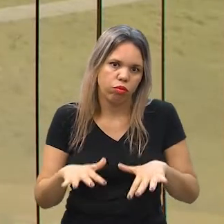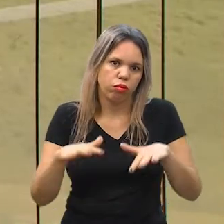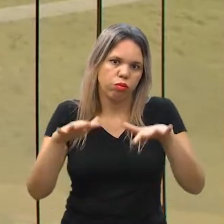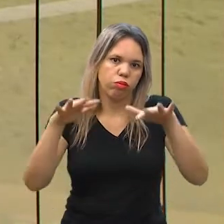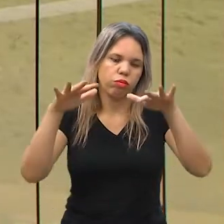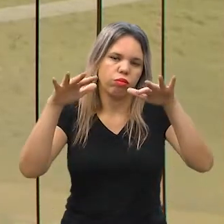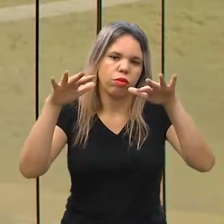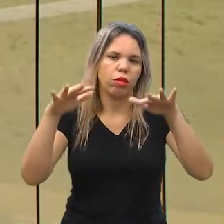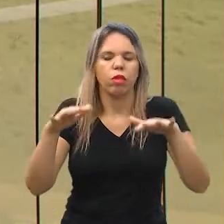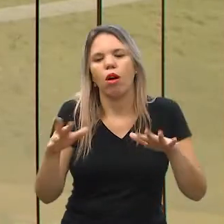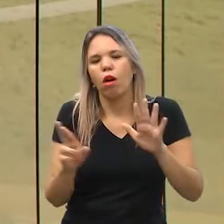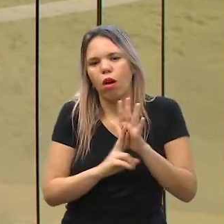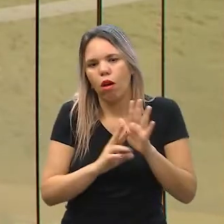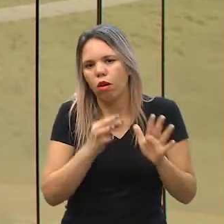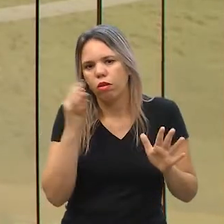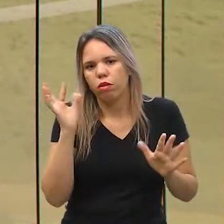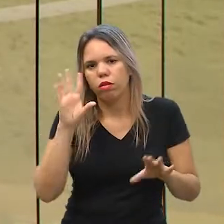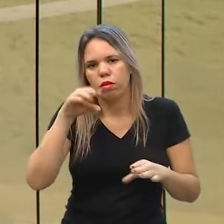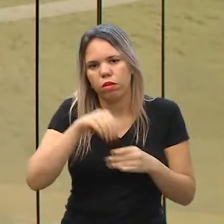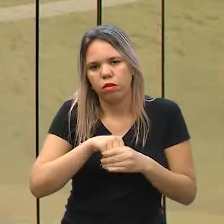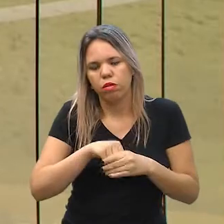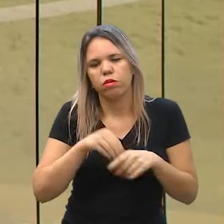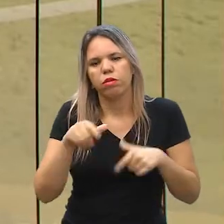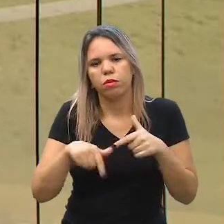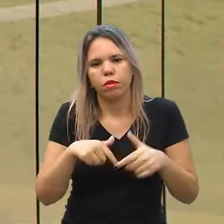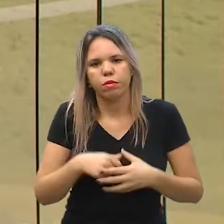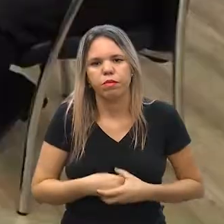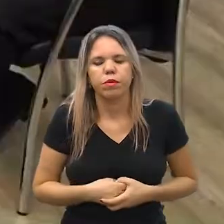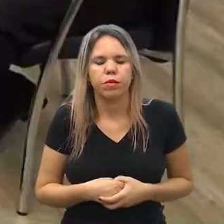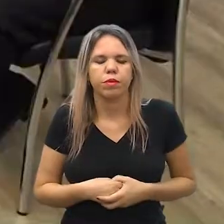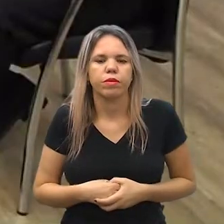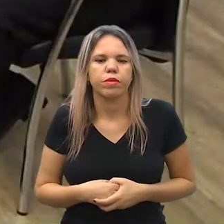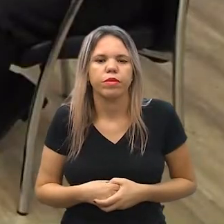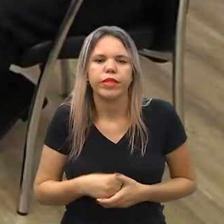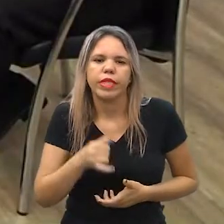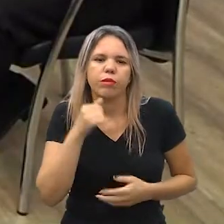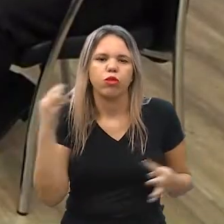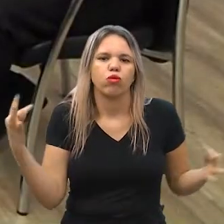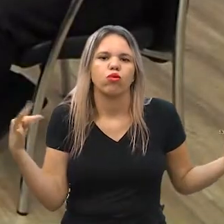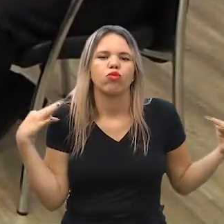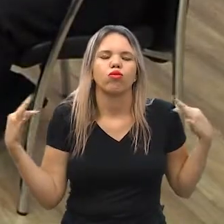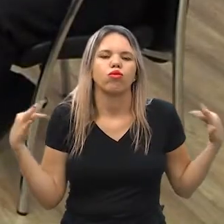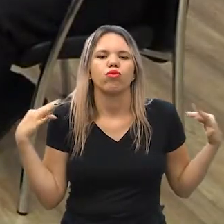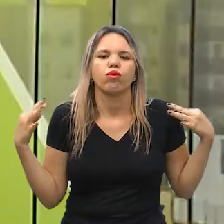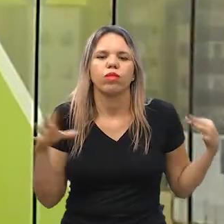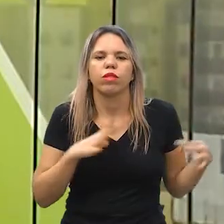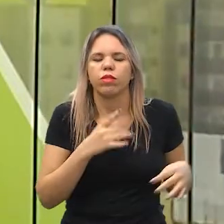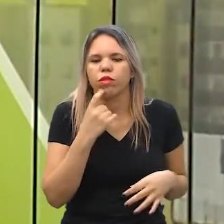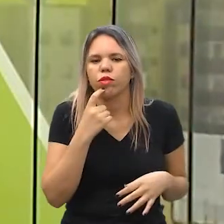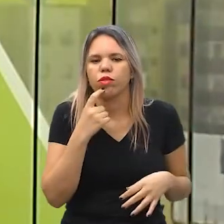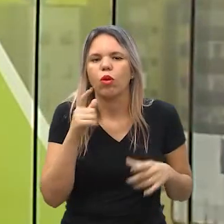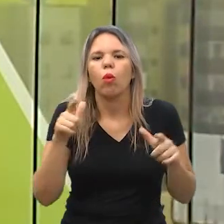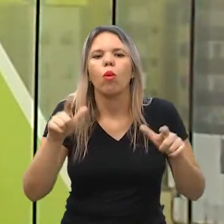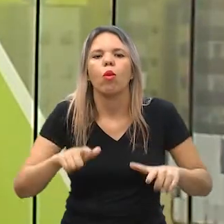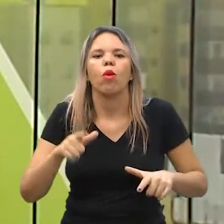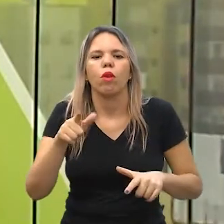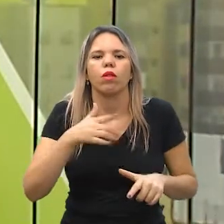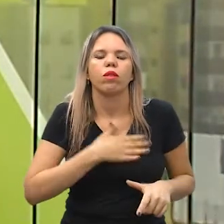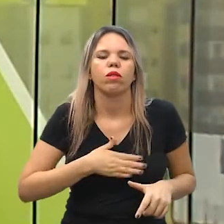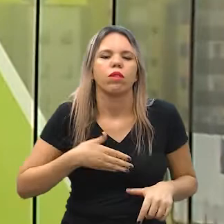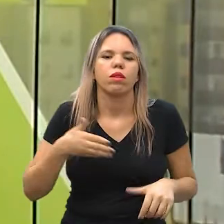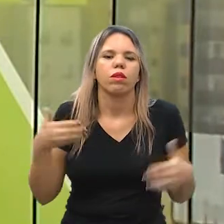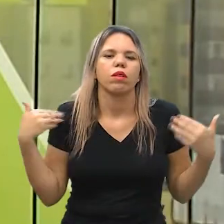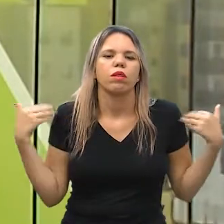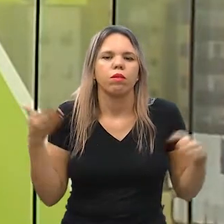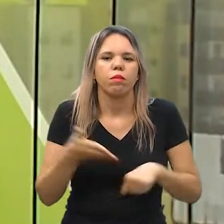cresceram, muitos se tornaram grandes referências aí dentro do mercado. Sobre os pontos turísticos aqui na cidade de Campinas, que lugar que